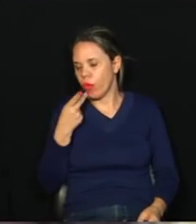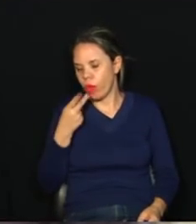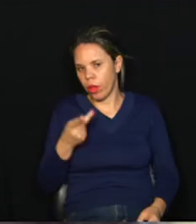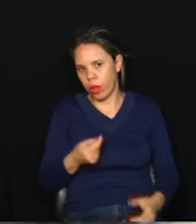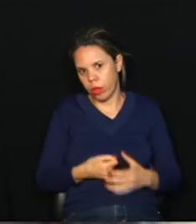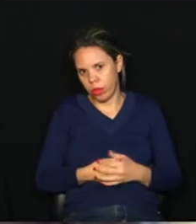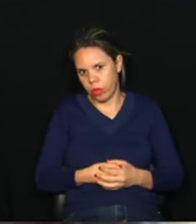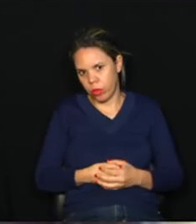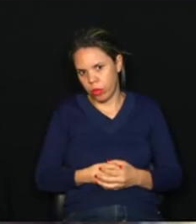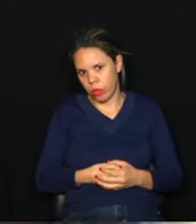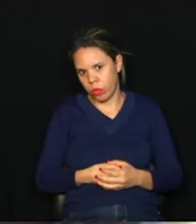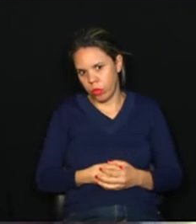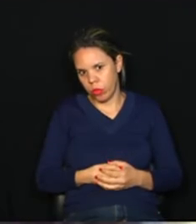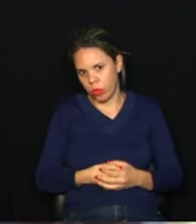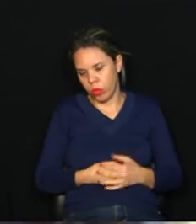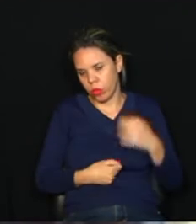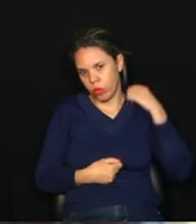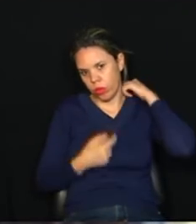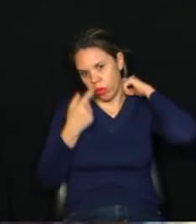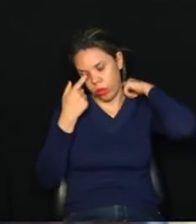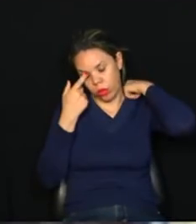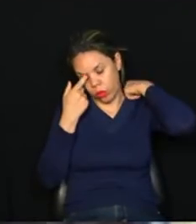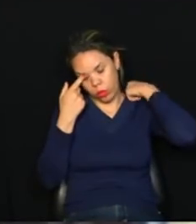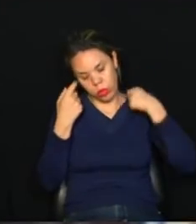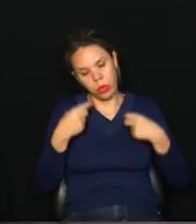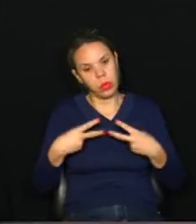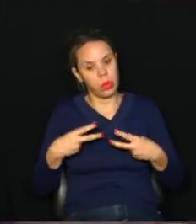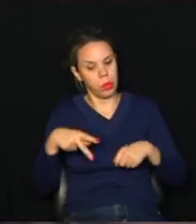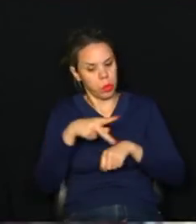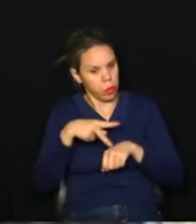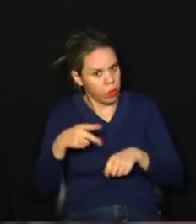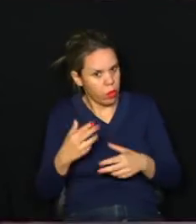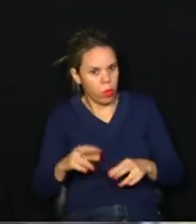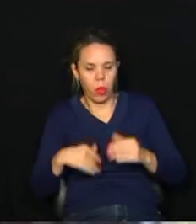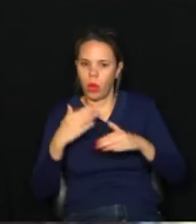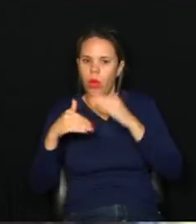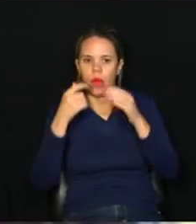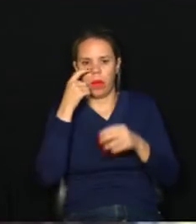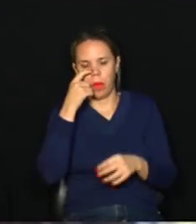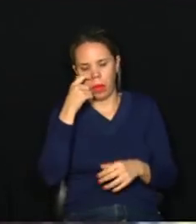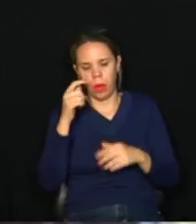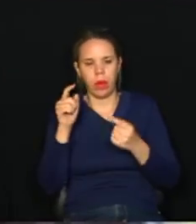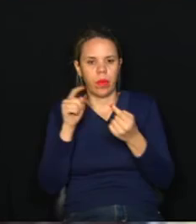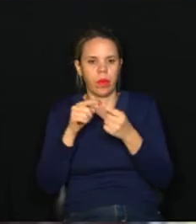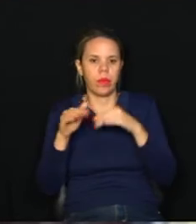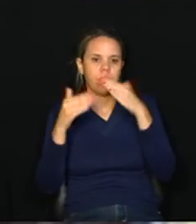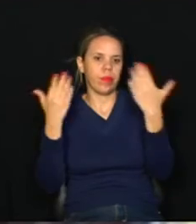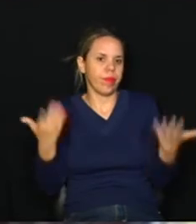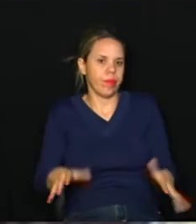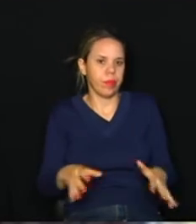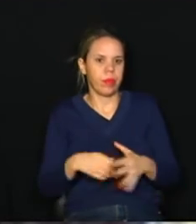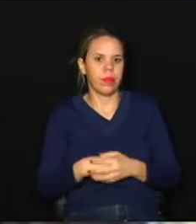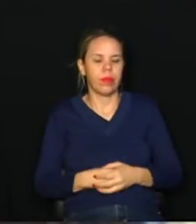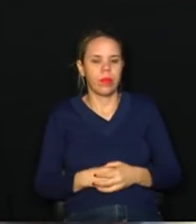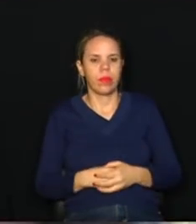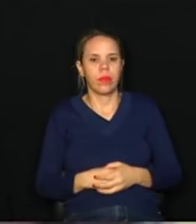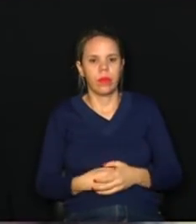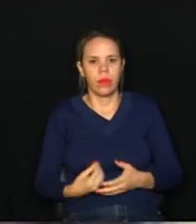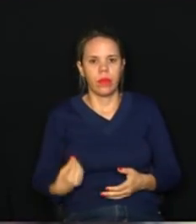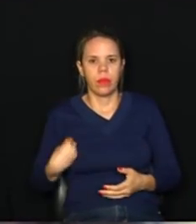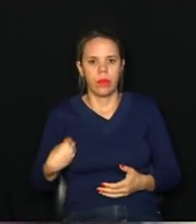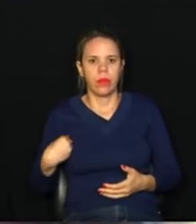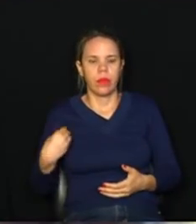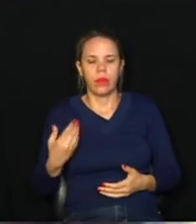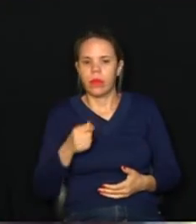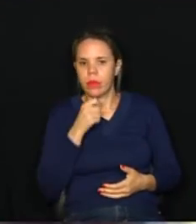questão de não nos vermos como um país desenvolvido, não almejarmos, né, esse desenvolvimento. Então,